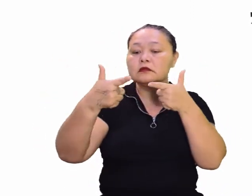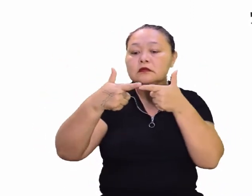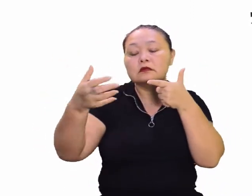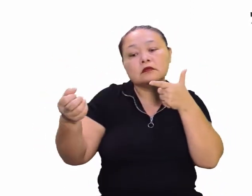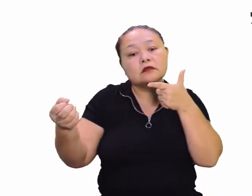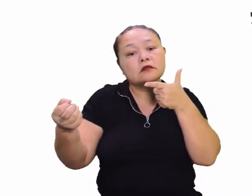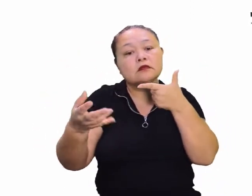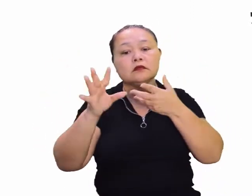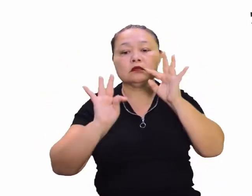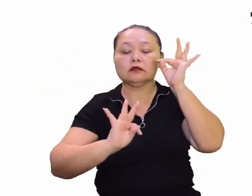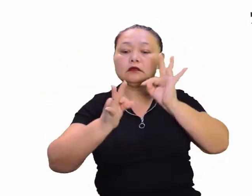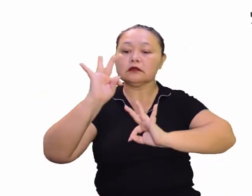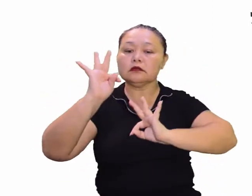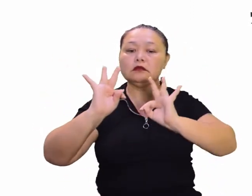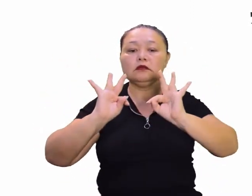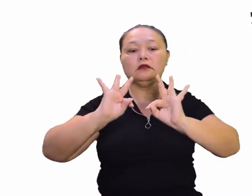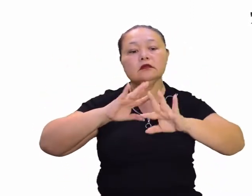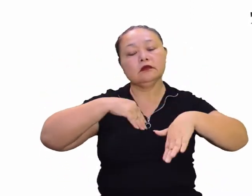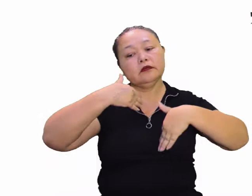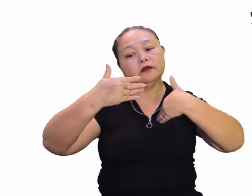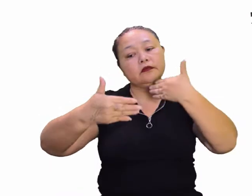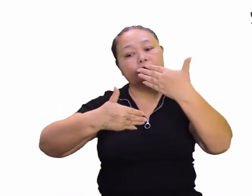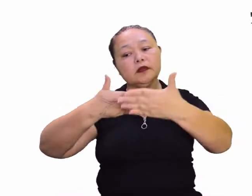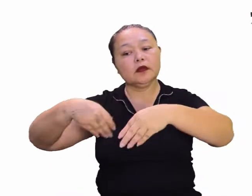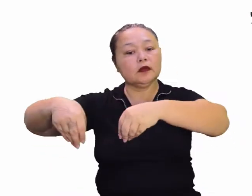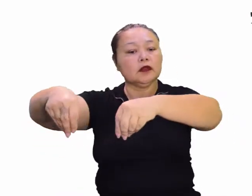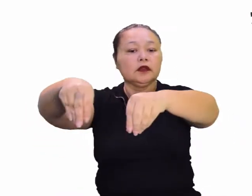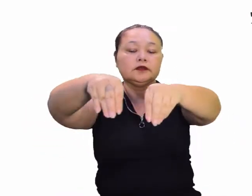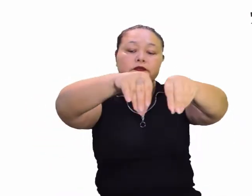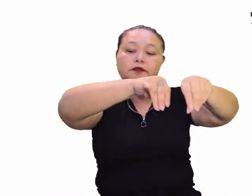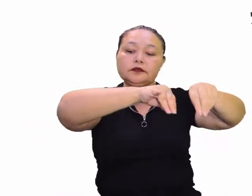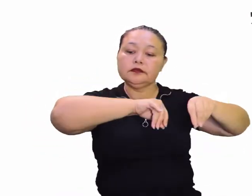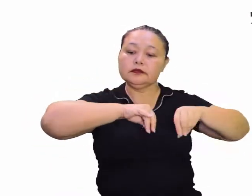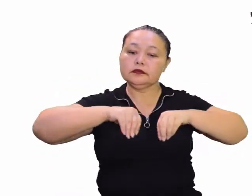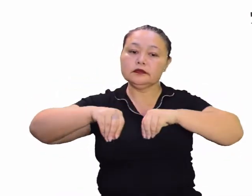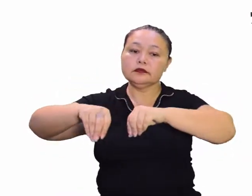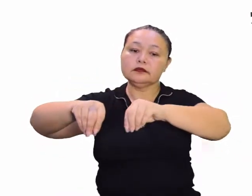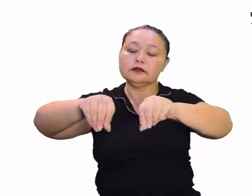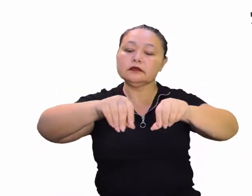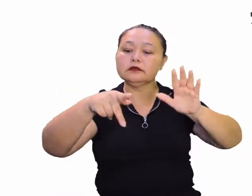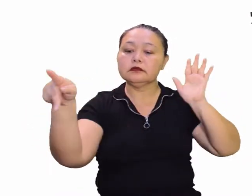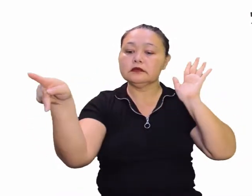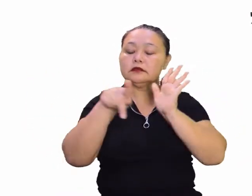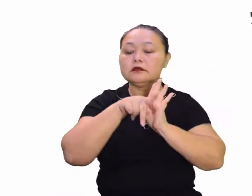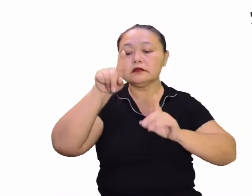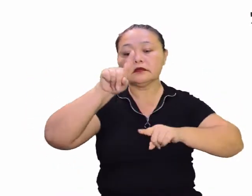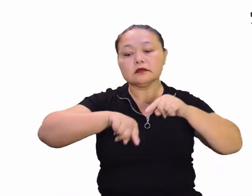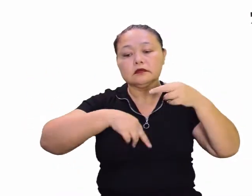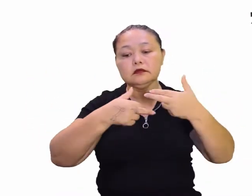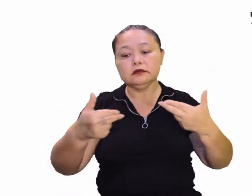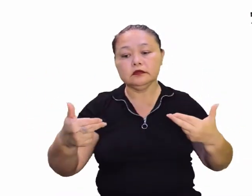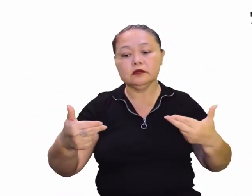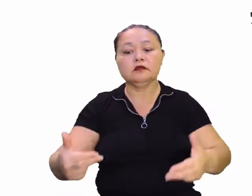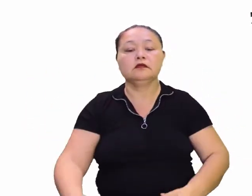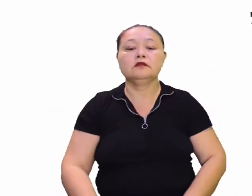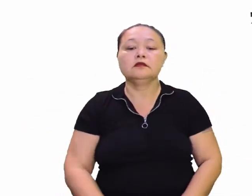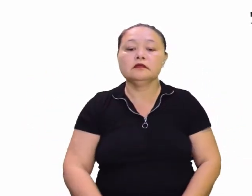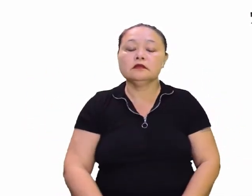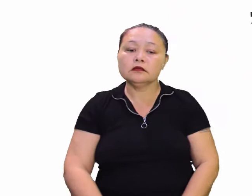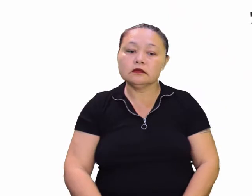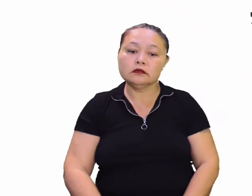o impacto das novas tecnologias no processo de territorialização